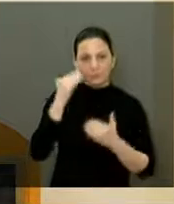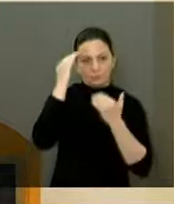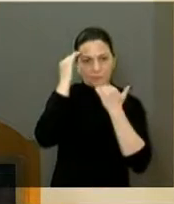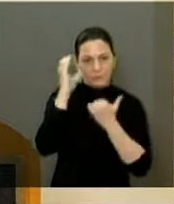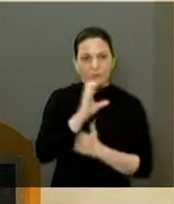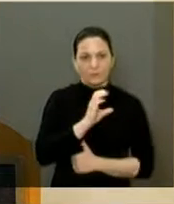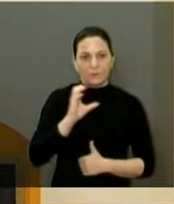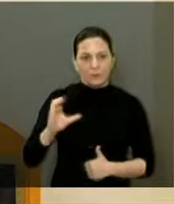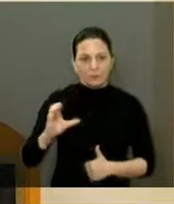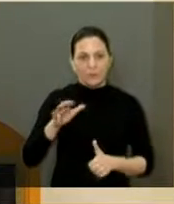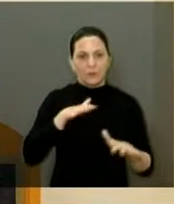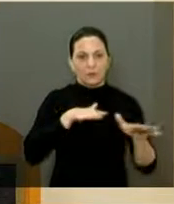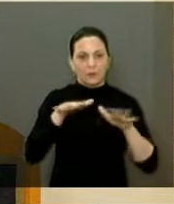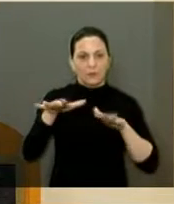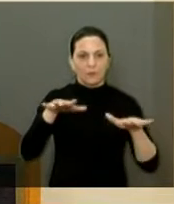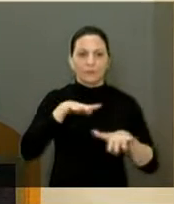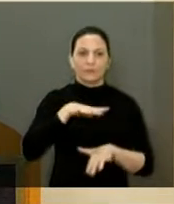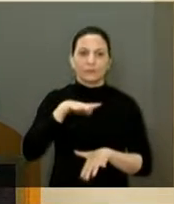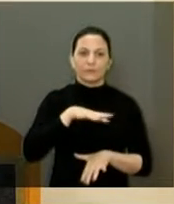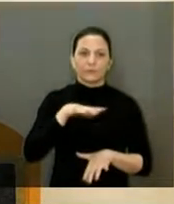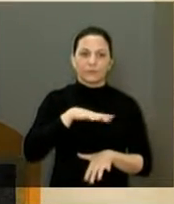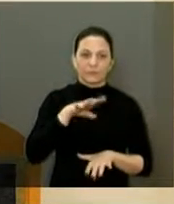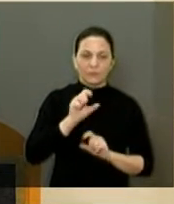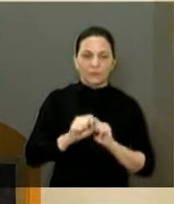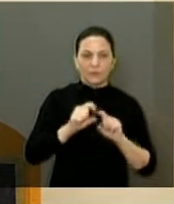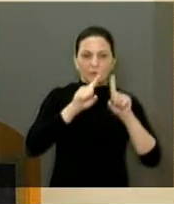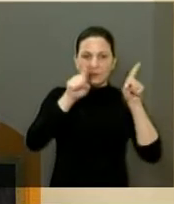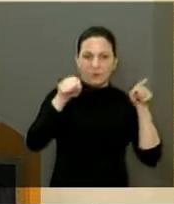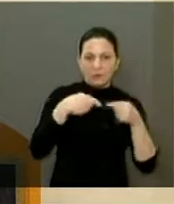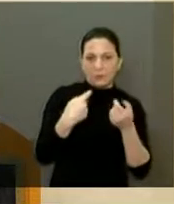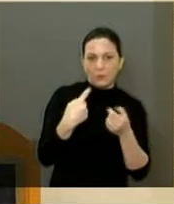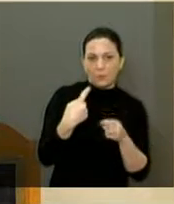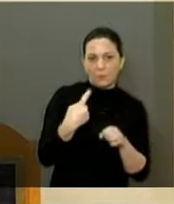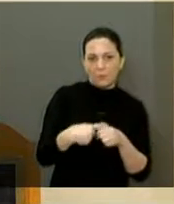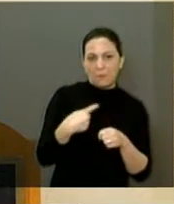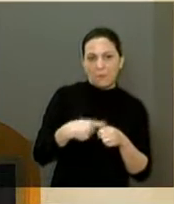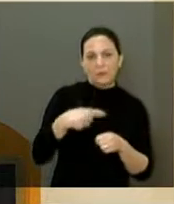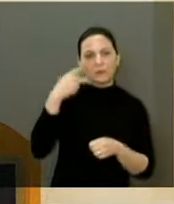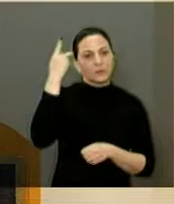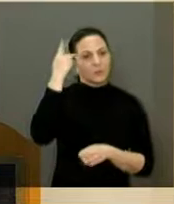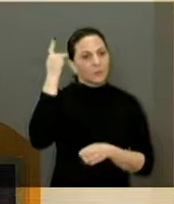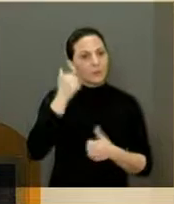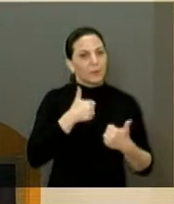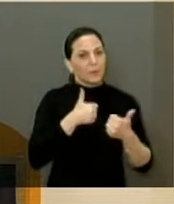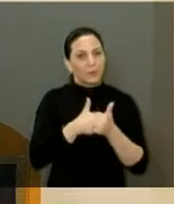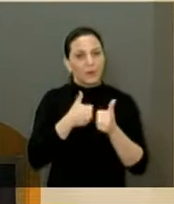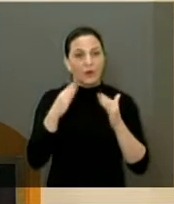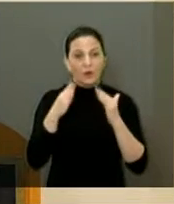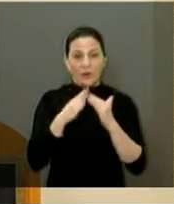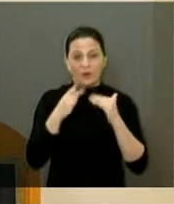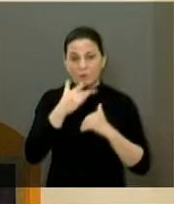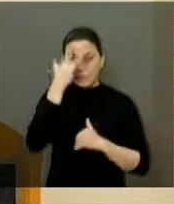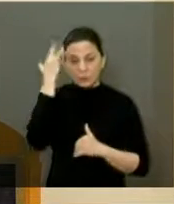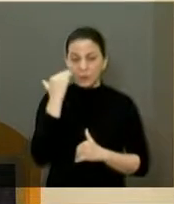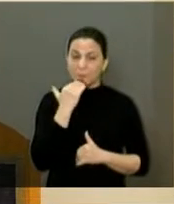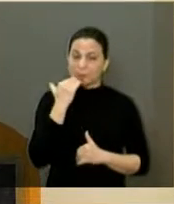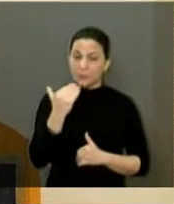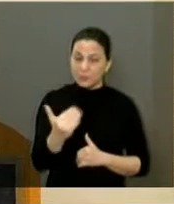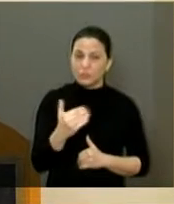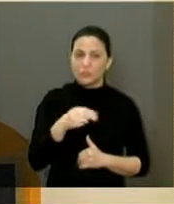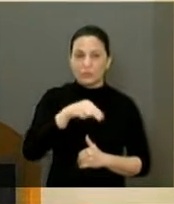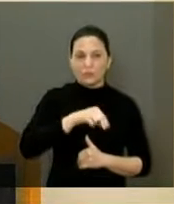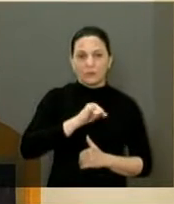coordenadoria de mobilidade urbana com a sinalização que pedia no parque são paulo ali uma pessoa que solicitou também a punição